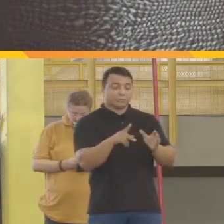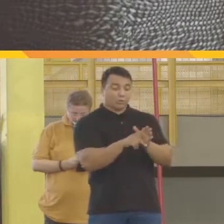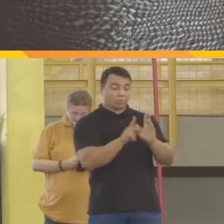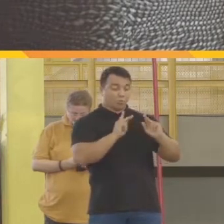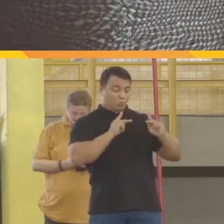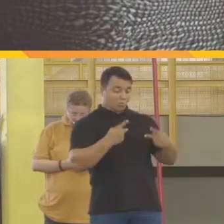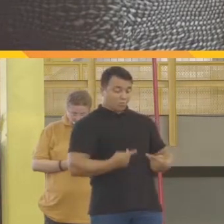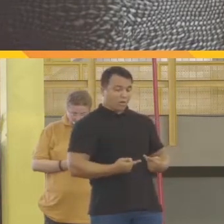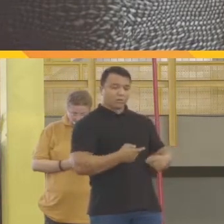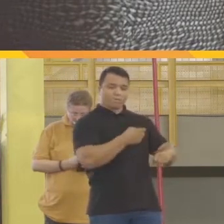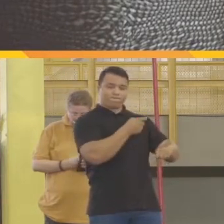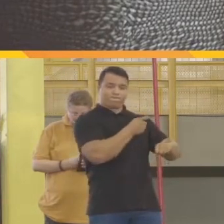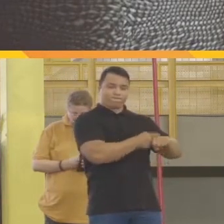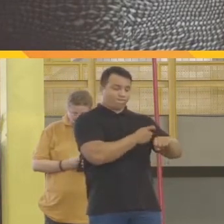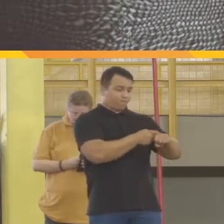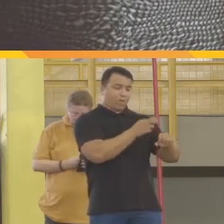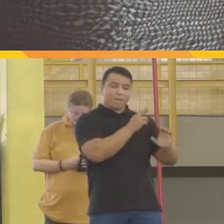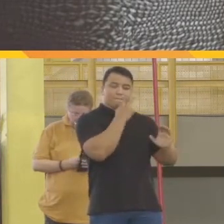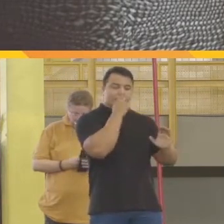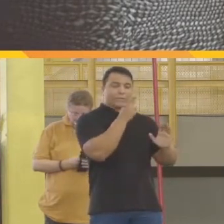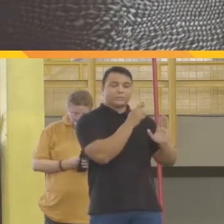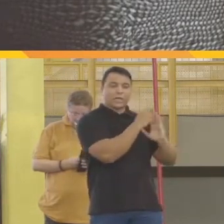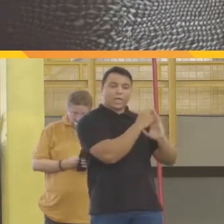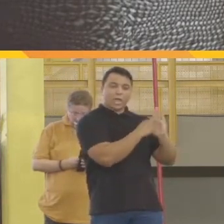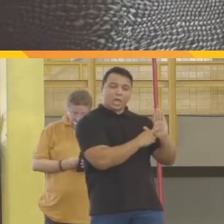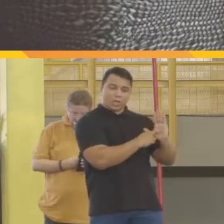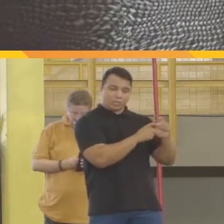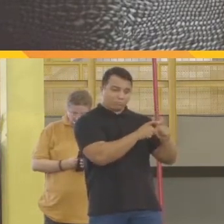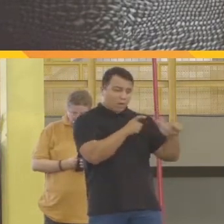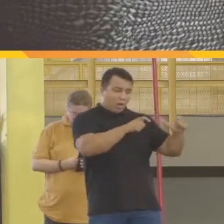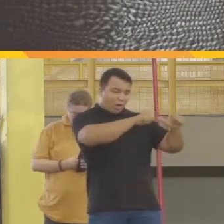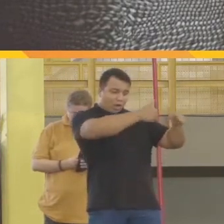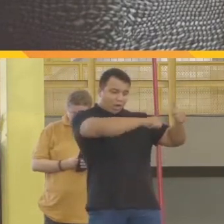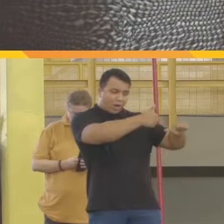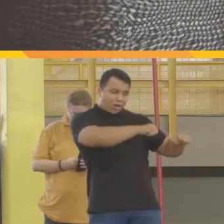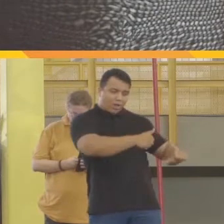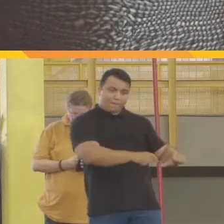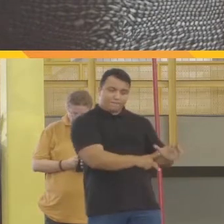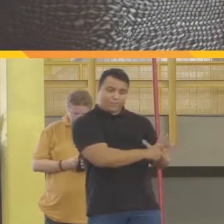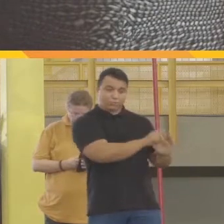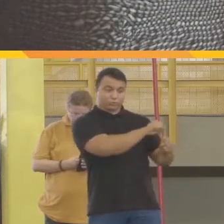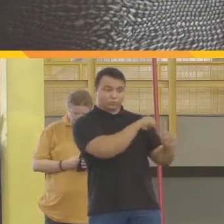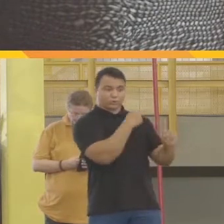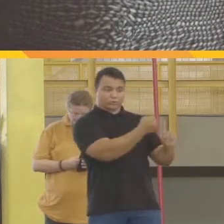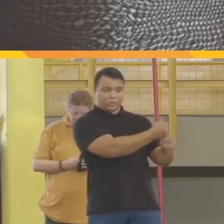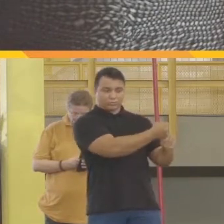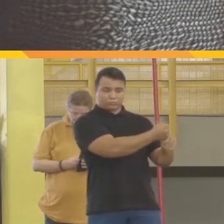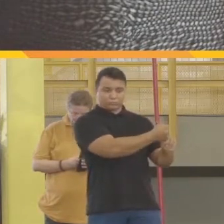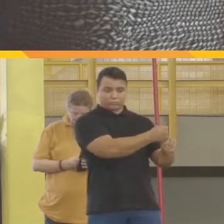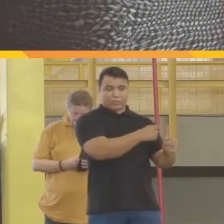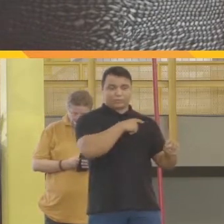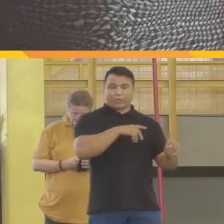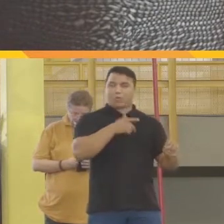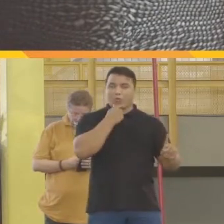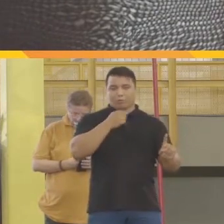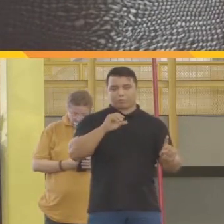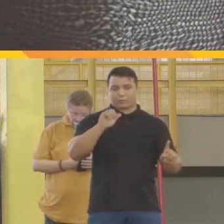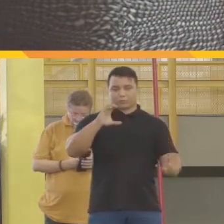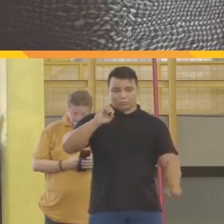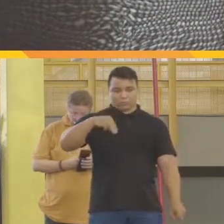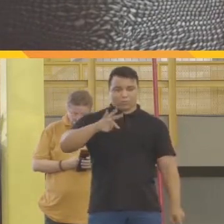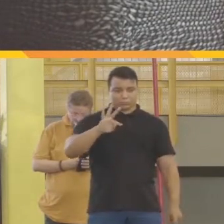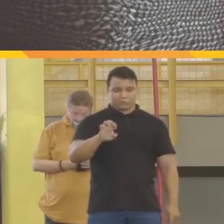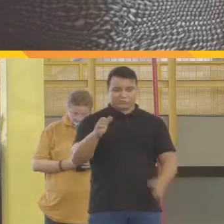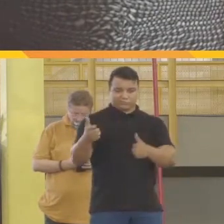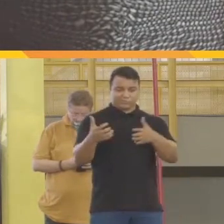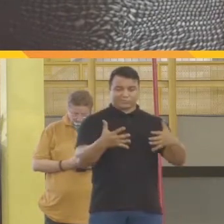humanas um rigor maior na análise das questões sociais. De acordo com Auguste Comte,